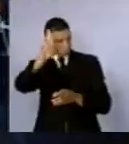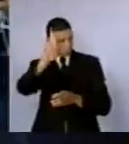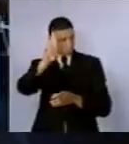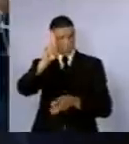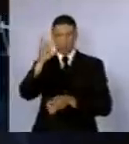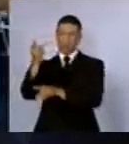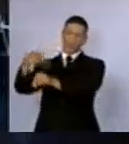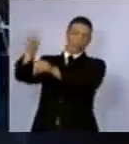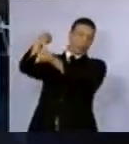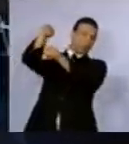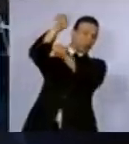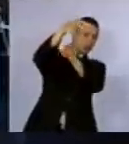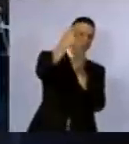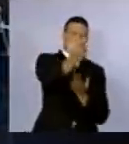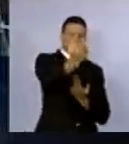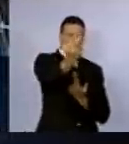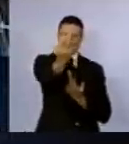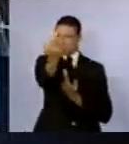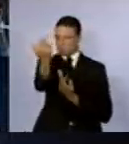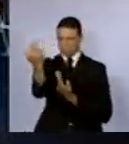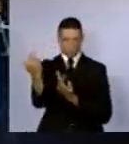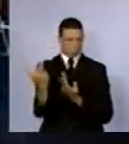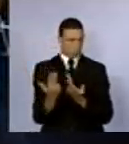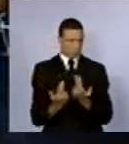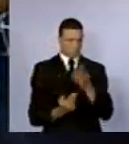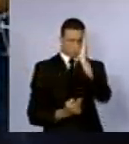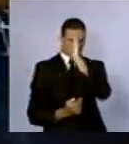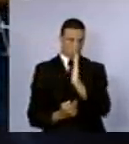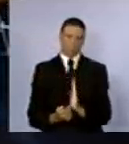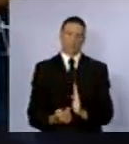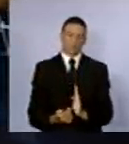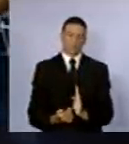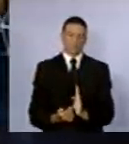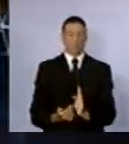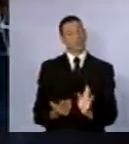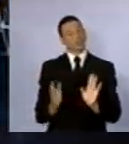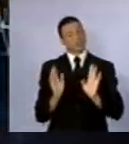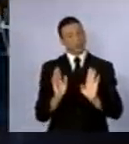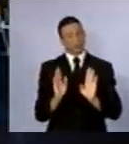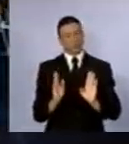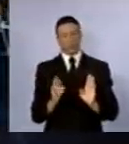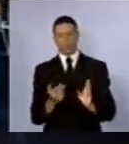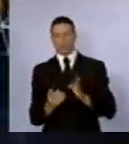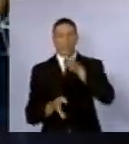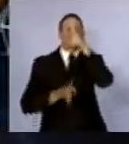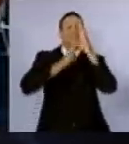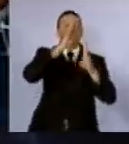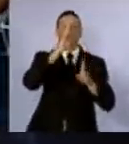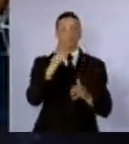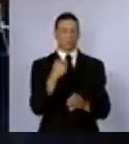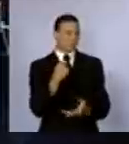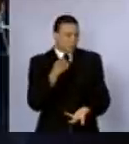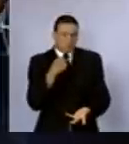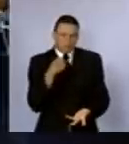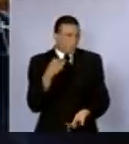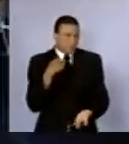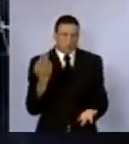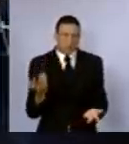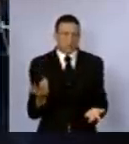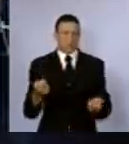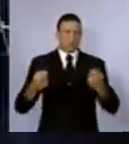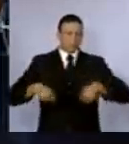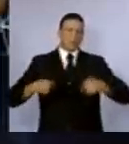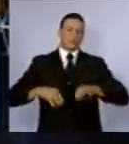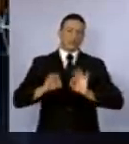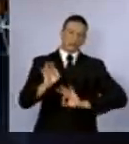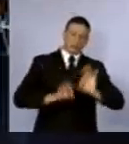para o resto do mundo, eles são praticamente os mesmos, e a gente não pode, nesse caso, fugir muito desse tipo de coisa, só tendo a gente começar a